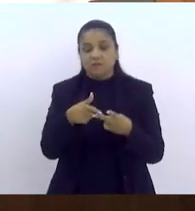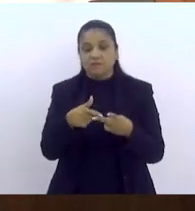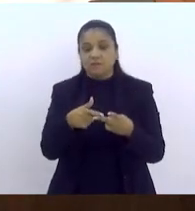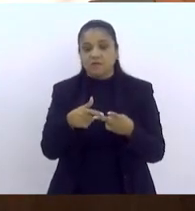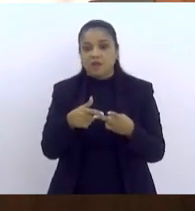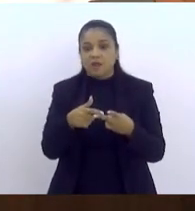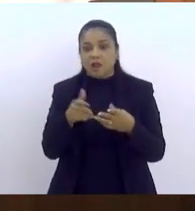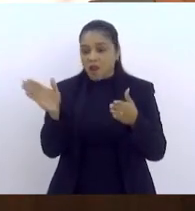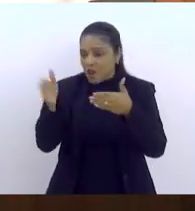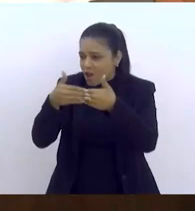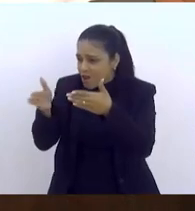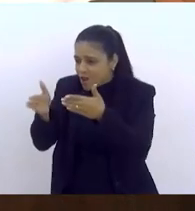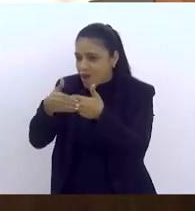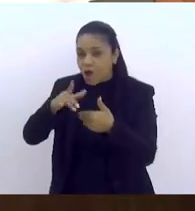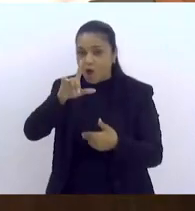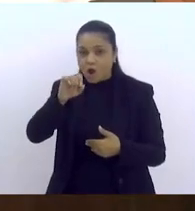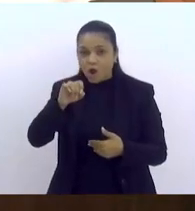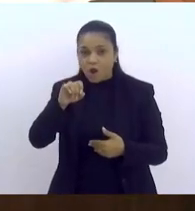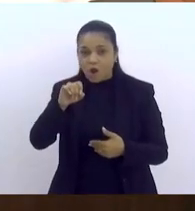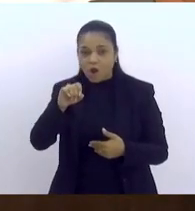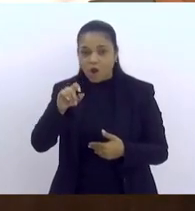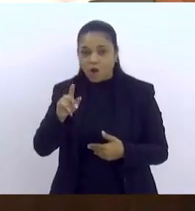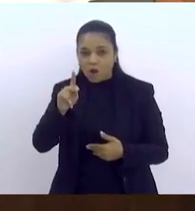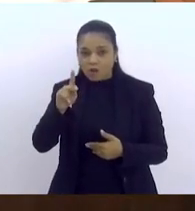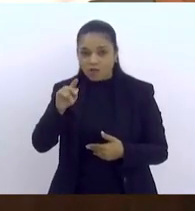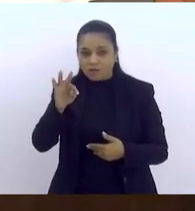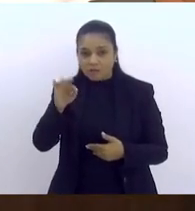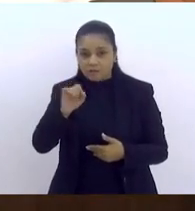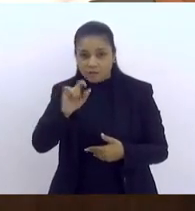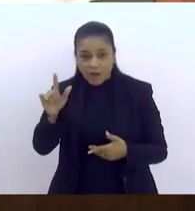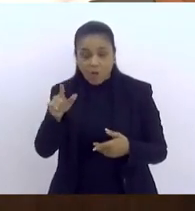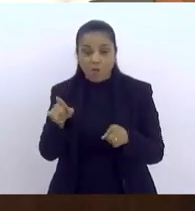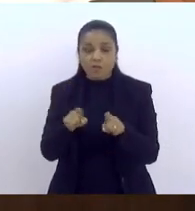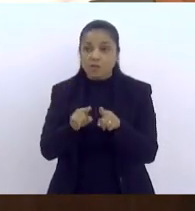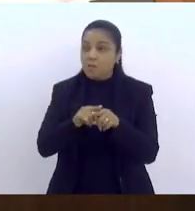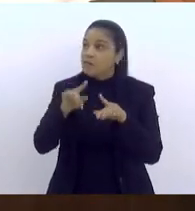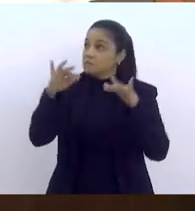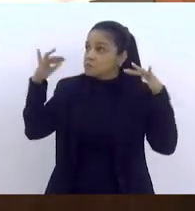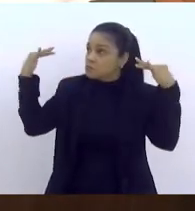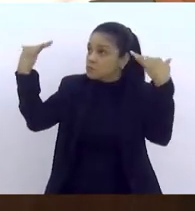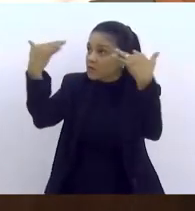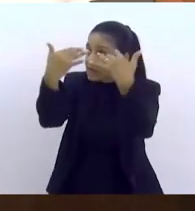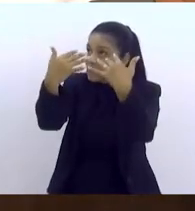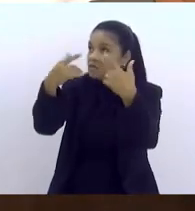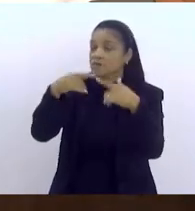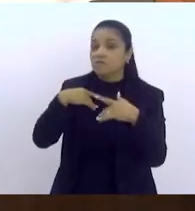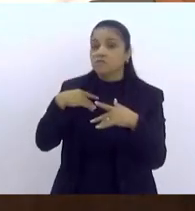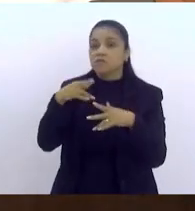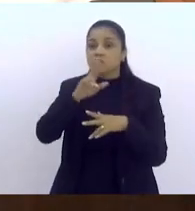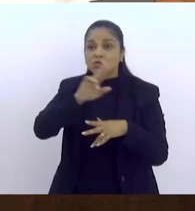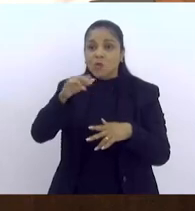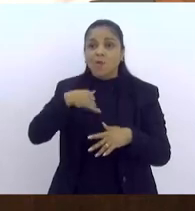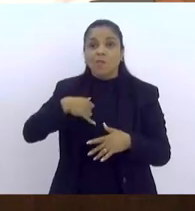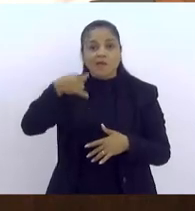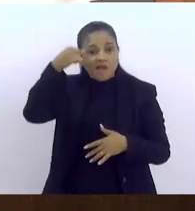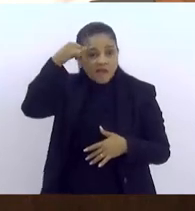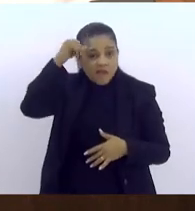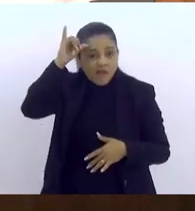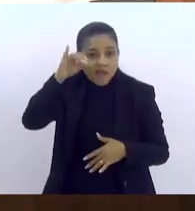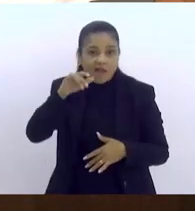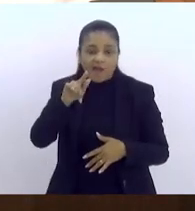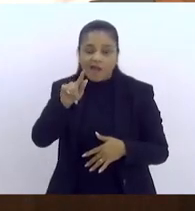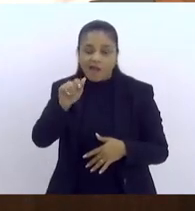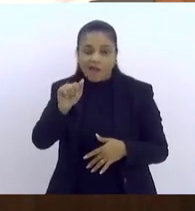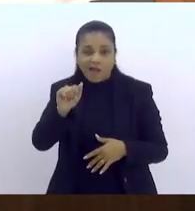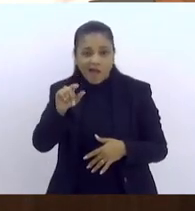que estavam aqui em cima foram chamadas de gado. E isso não é ofensa. mas para os deputados conservadores que defendem o seu ponto